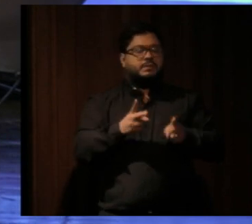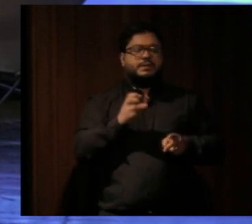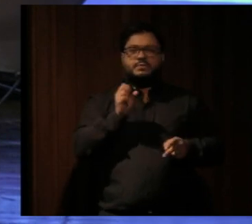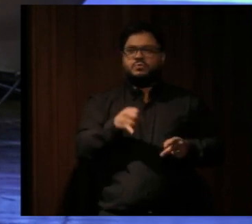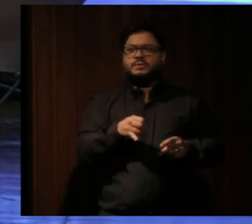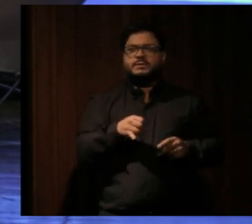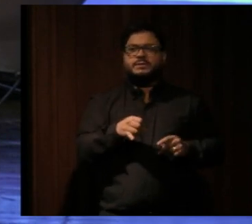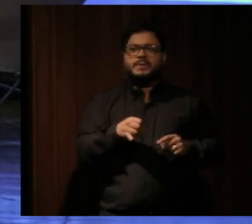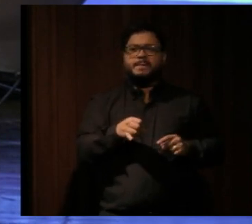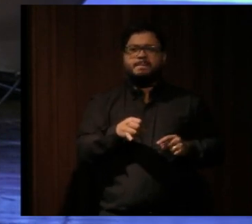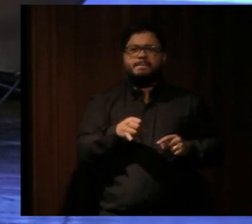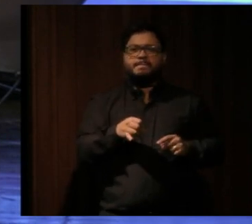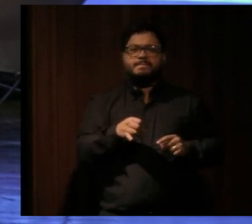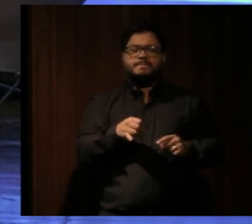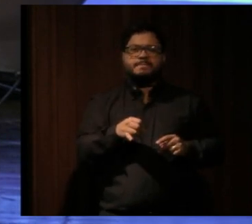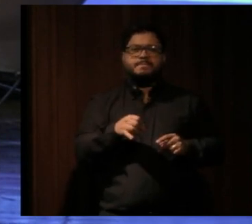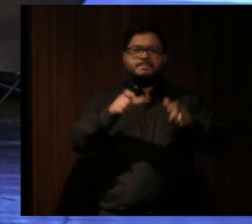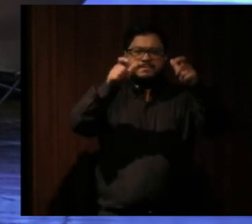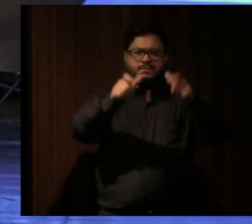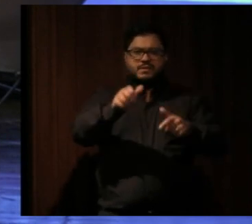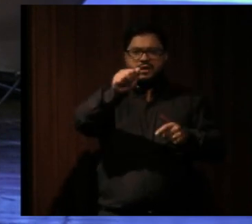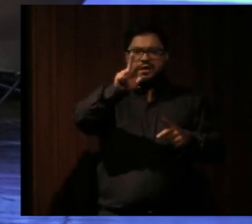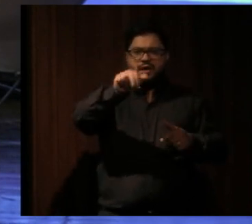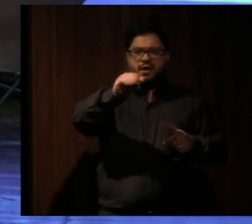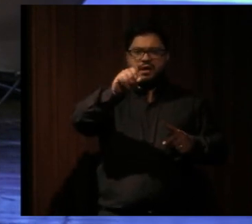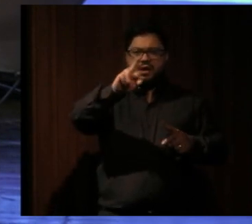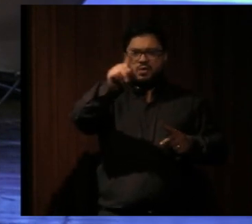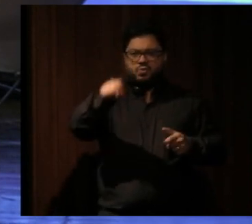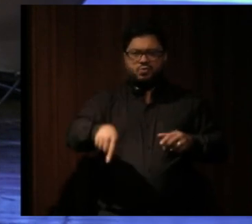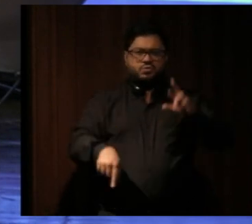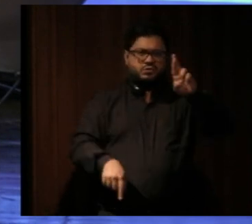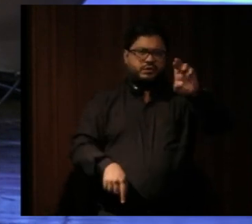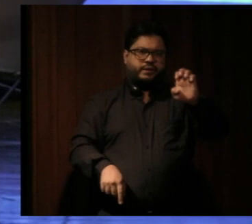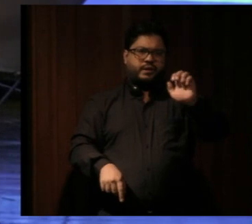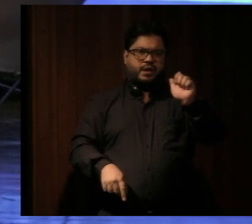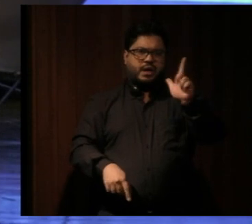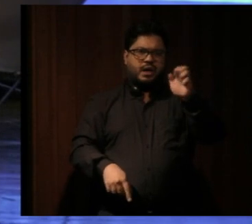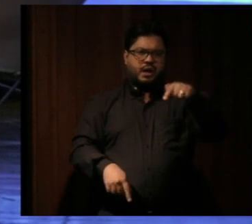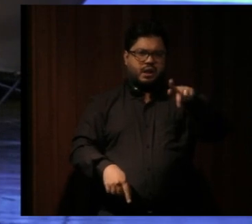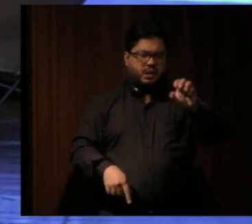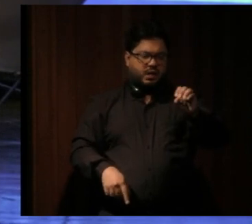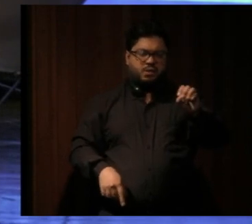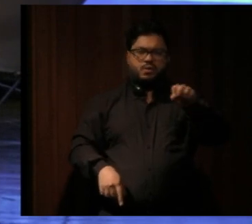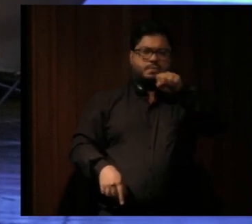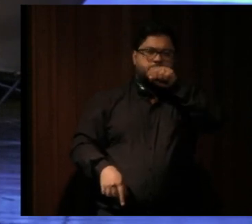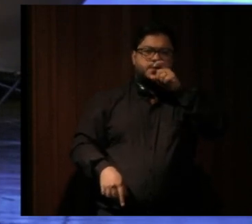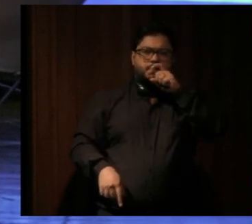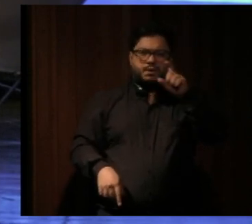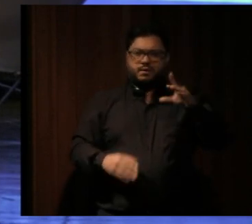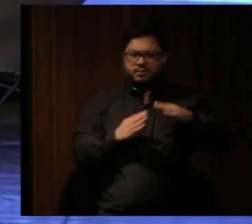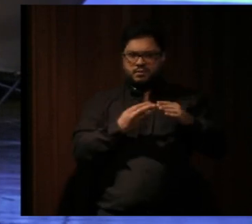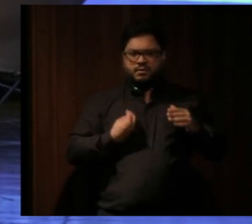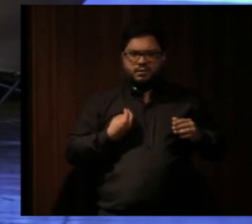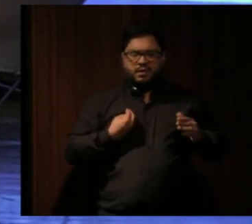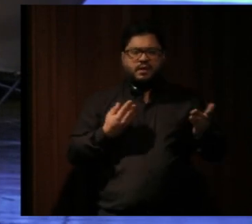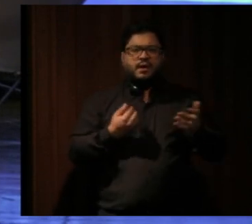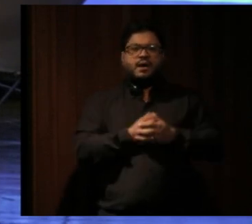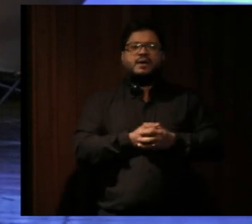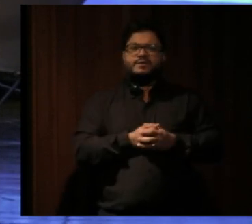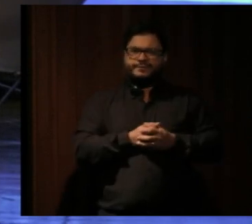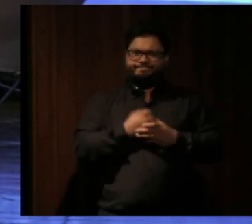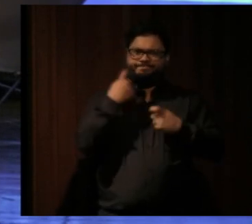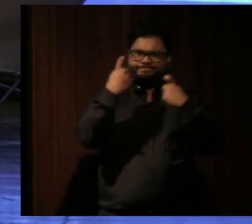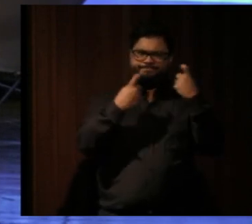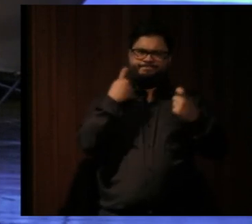seja mesmo que seja em Aracruz que seja em Realengo a pessoa a a mãe o pai que tá em casa ela fica